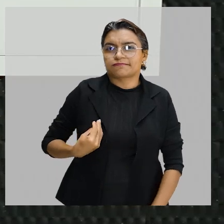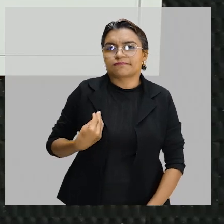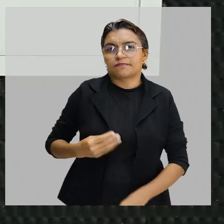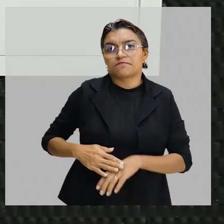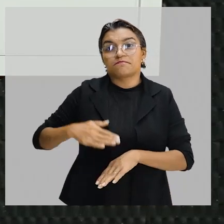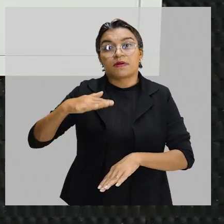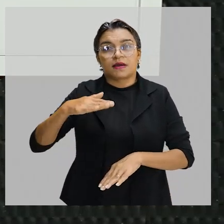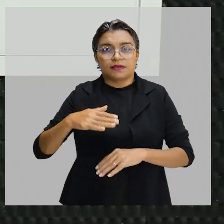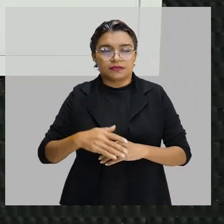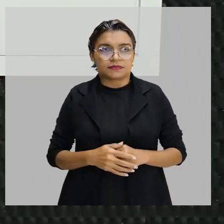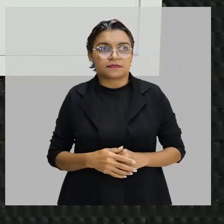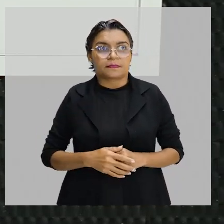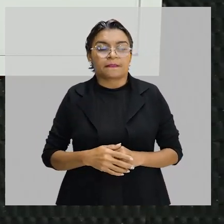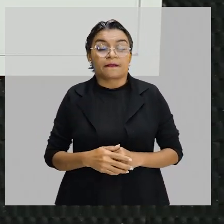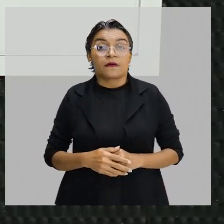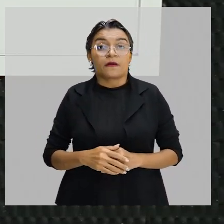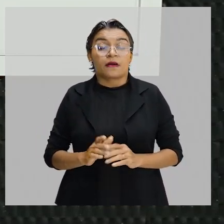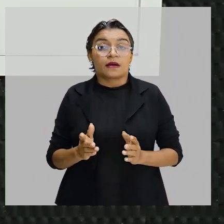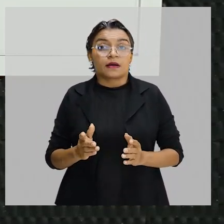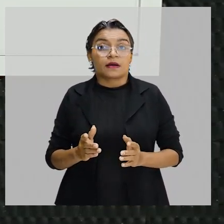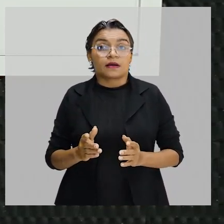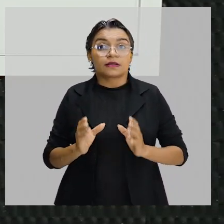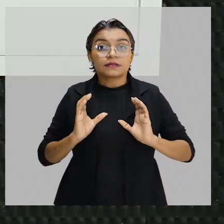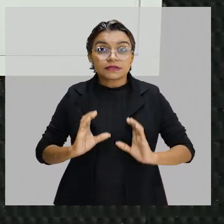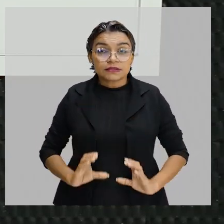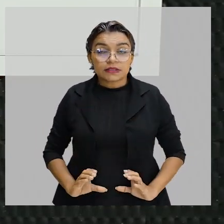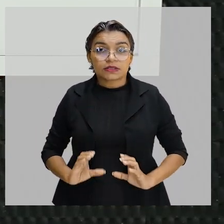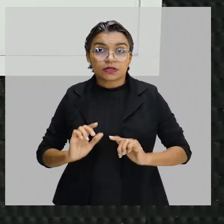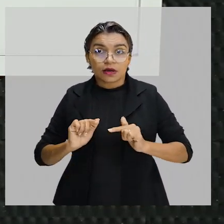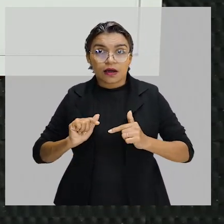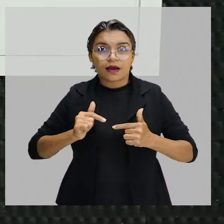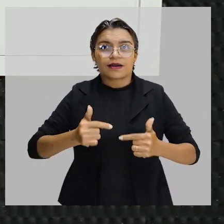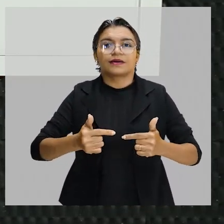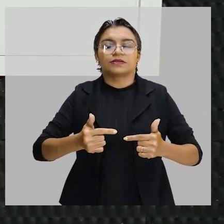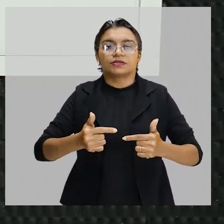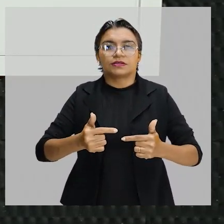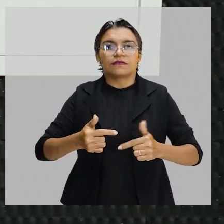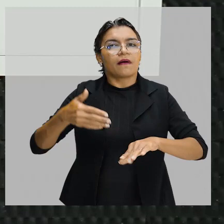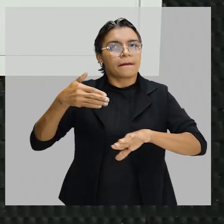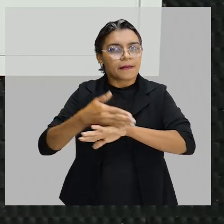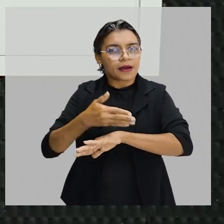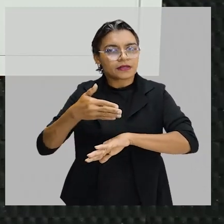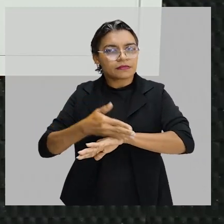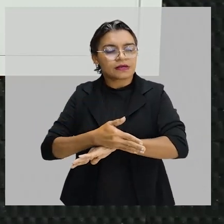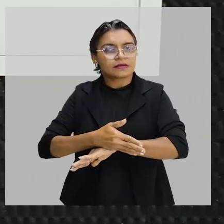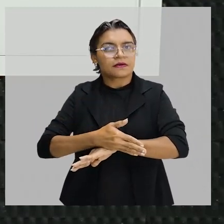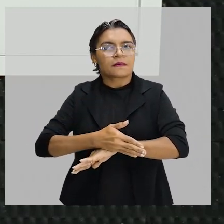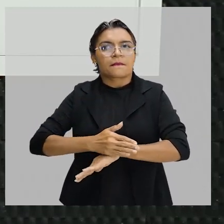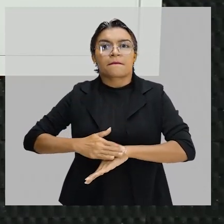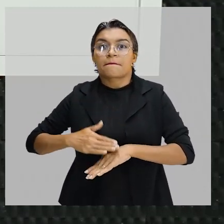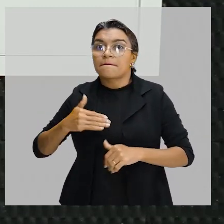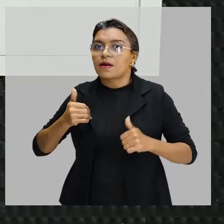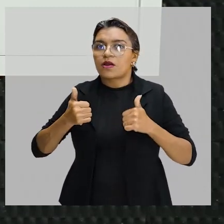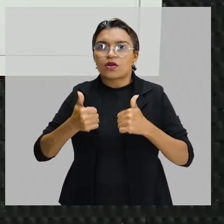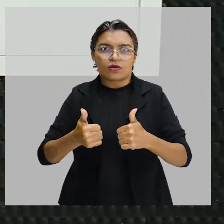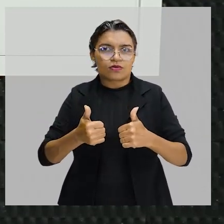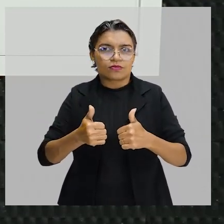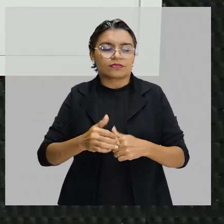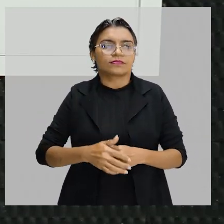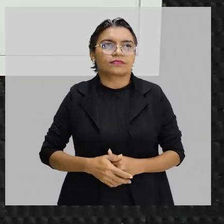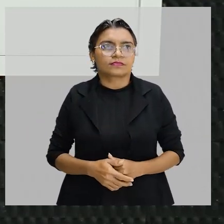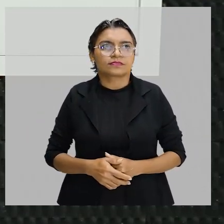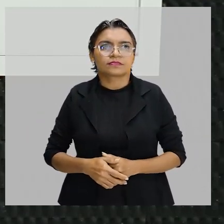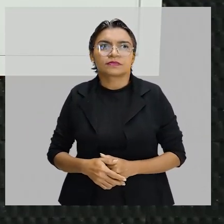da cidadania ativa, obviamente, a sua participação é bem maior, certo?